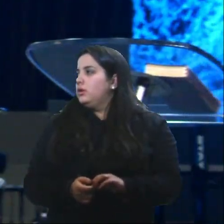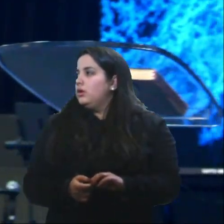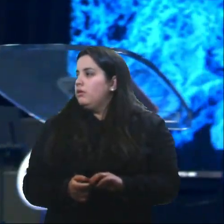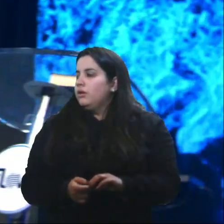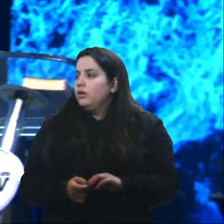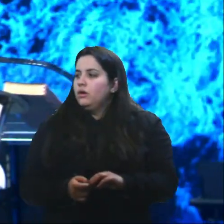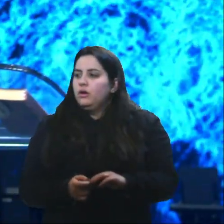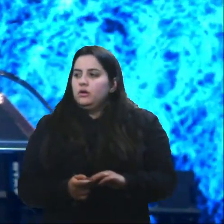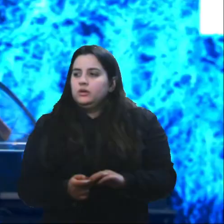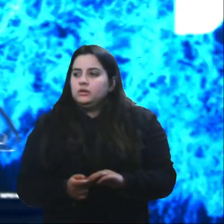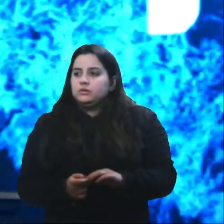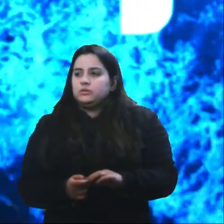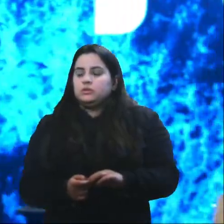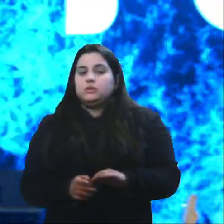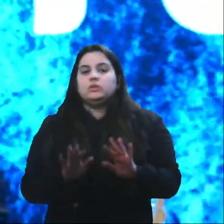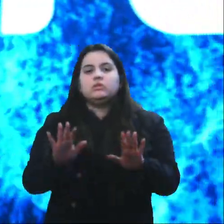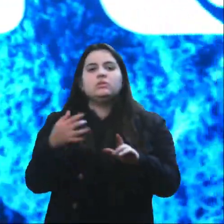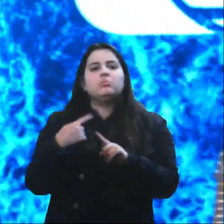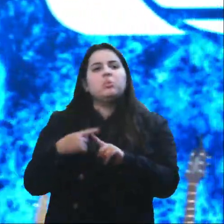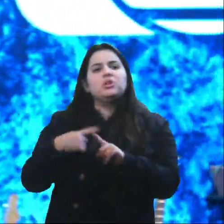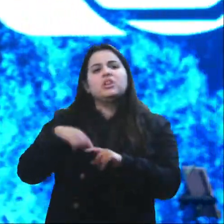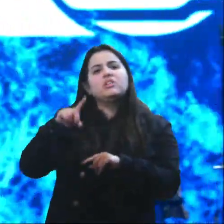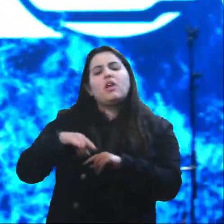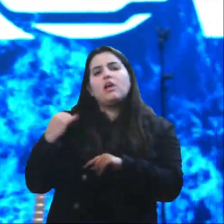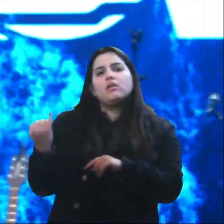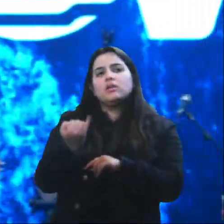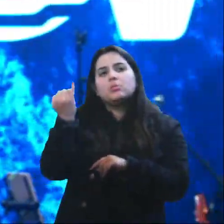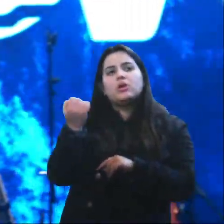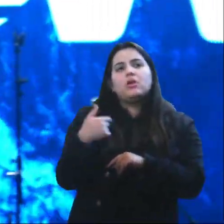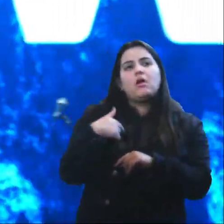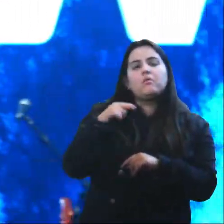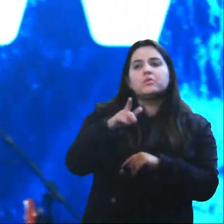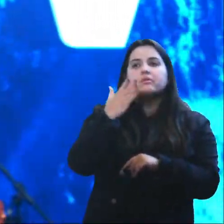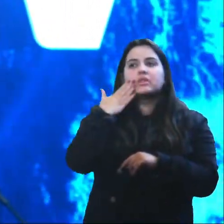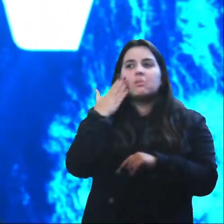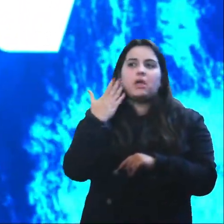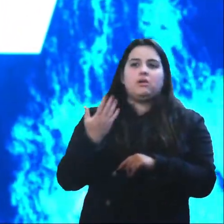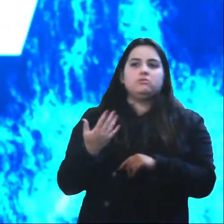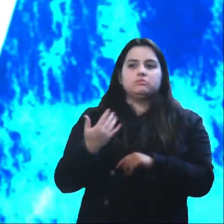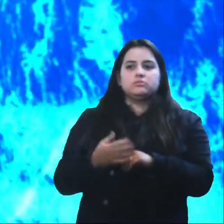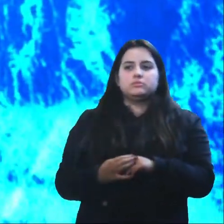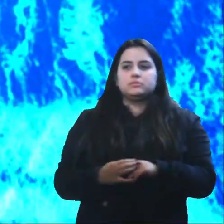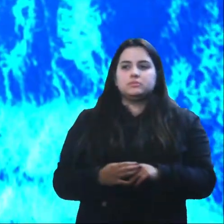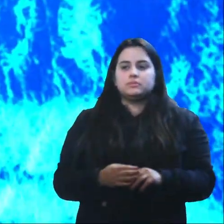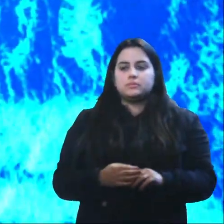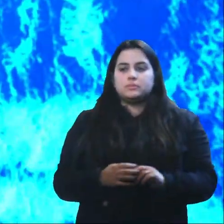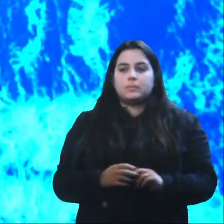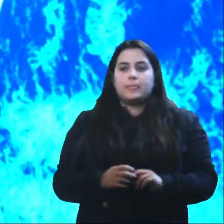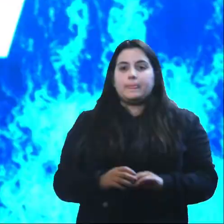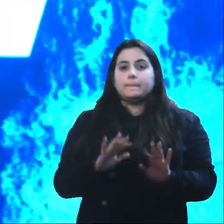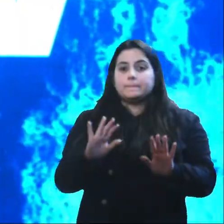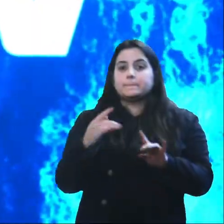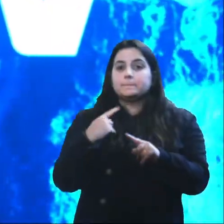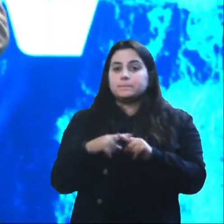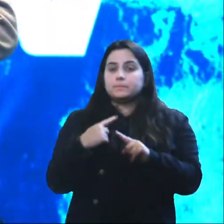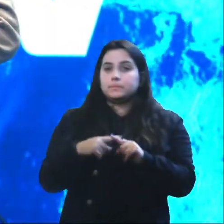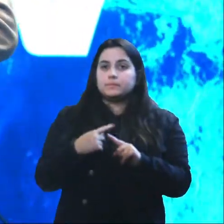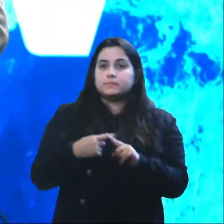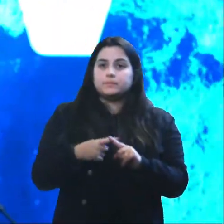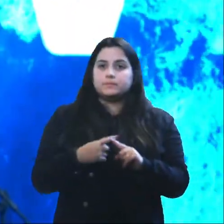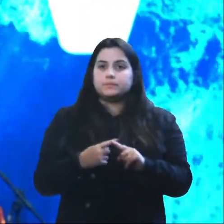sabermos disso, aí no auge dos seus 13, 14, 15, sei lá quantos anos você tem? Porque, como eu